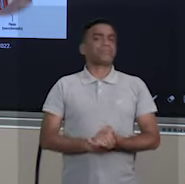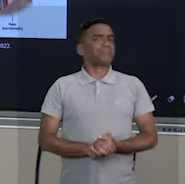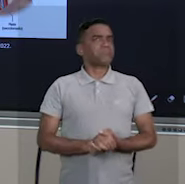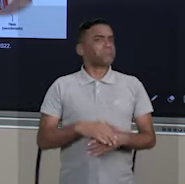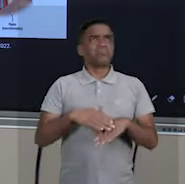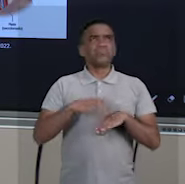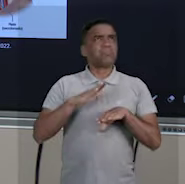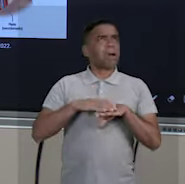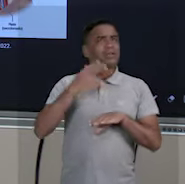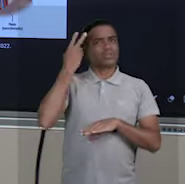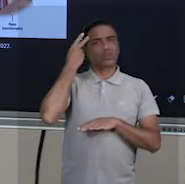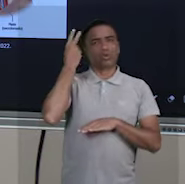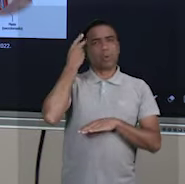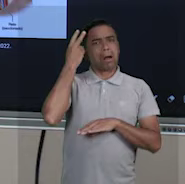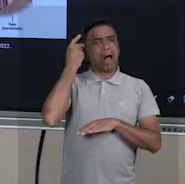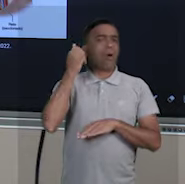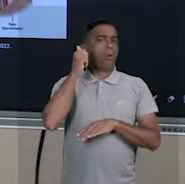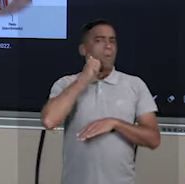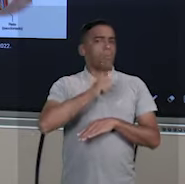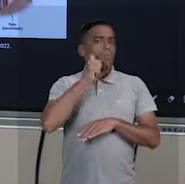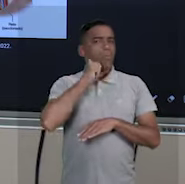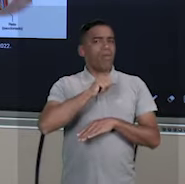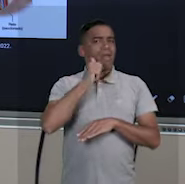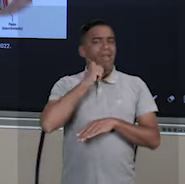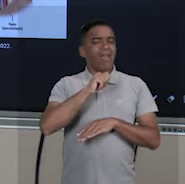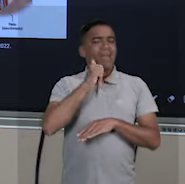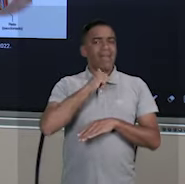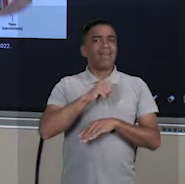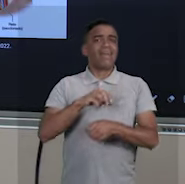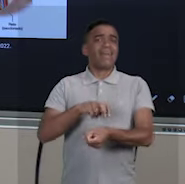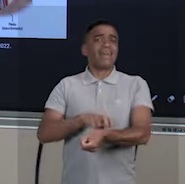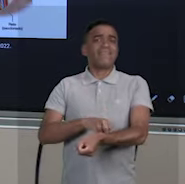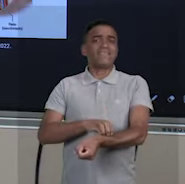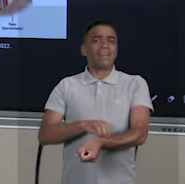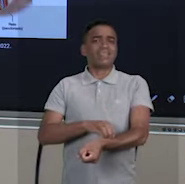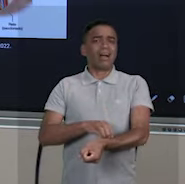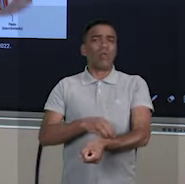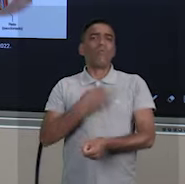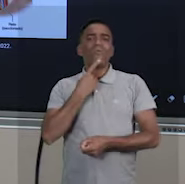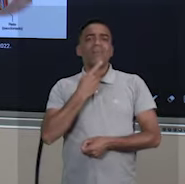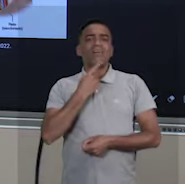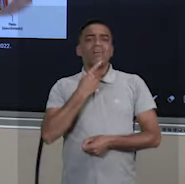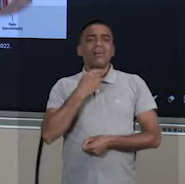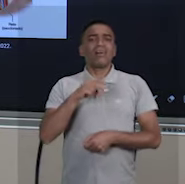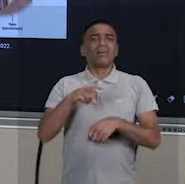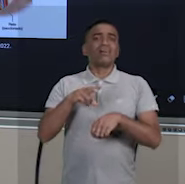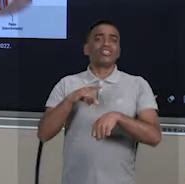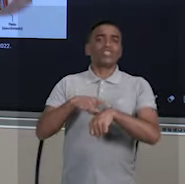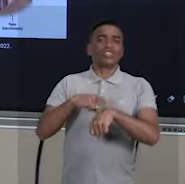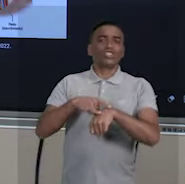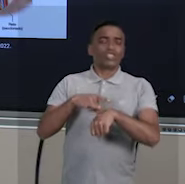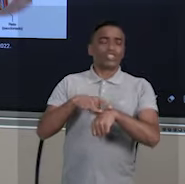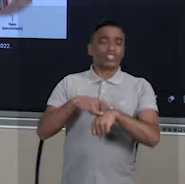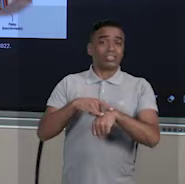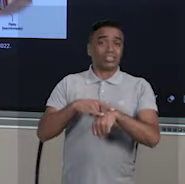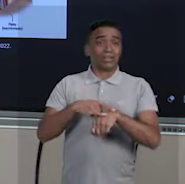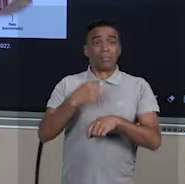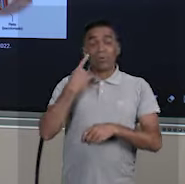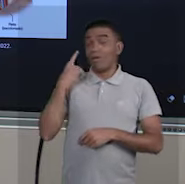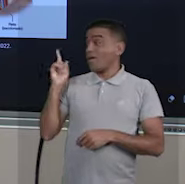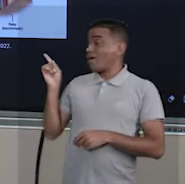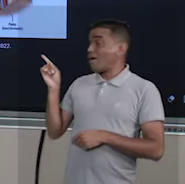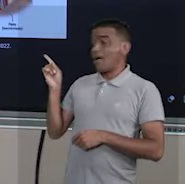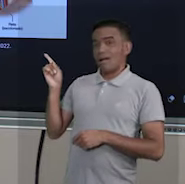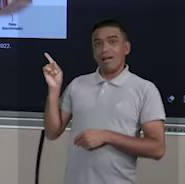ter a infecção urinária, a infecção renal do que o homem. Um dos motivos é que o canal da uretra